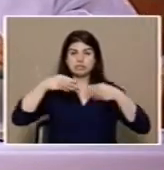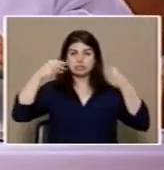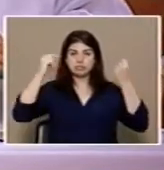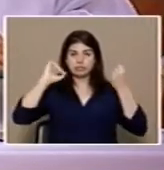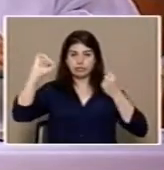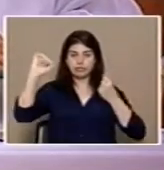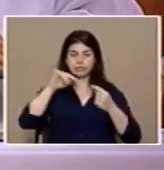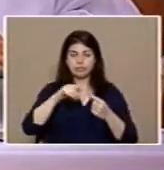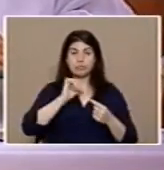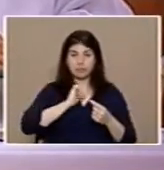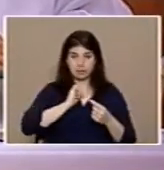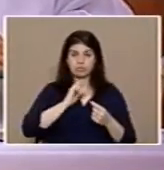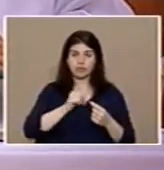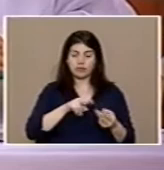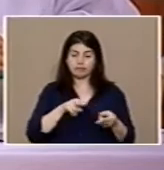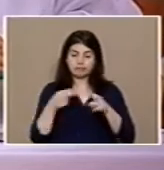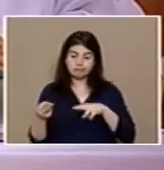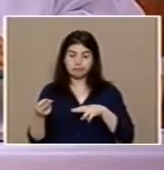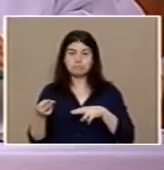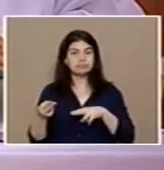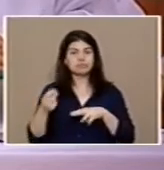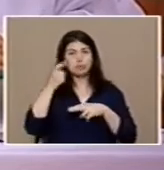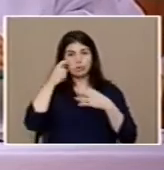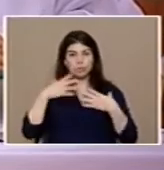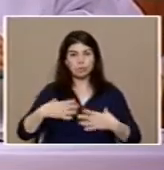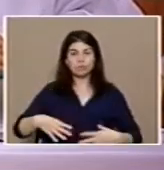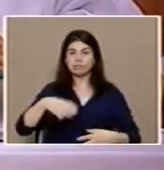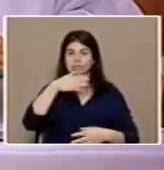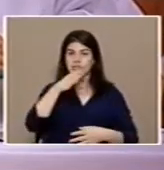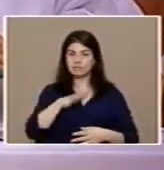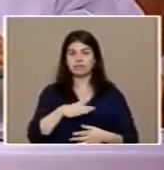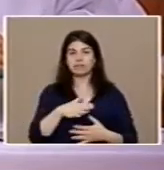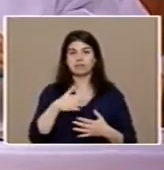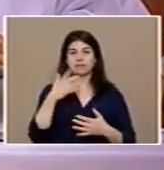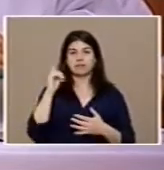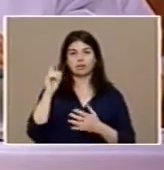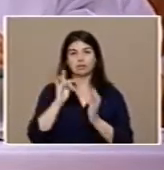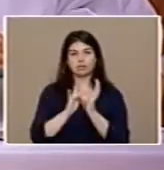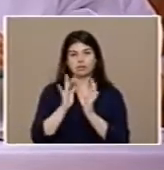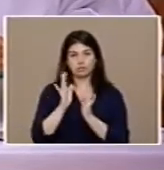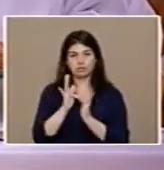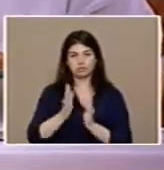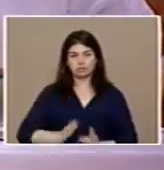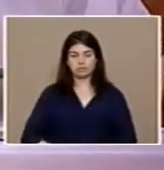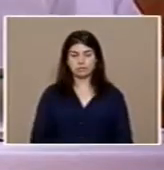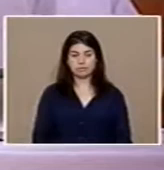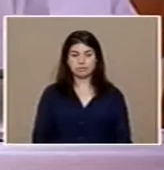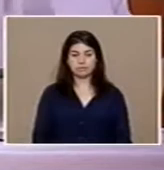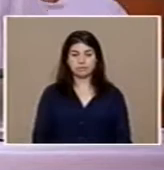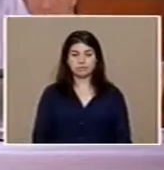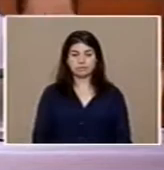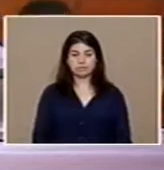de modo que se convertam para nós no corpo e sangue de Nosso Senhor Jesus Cristo